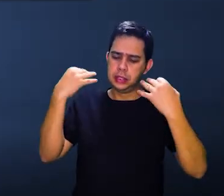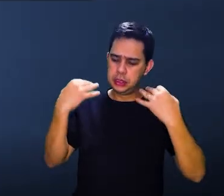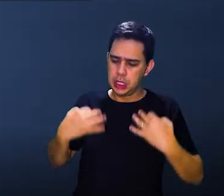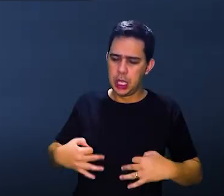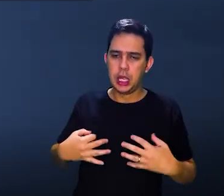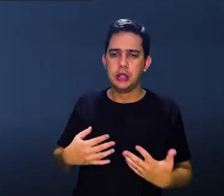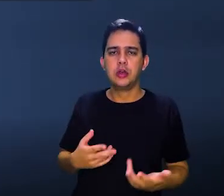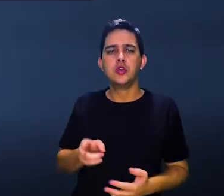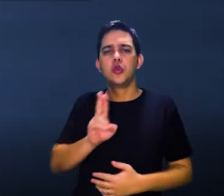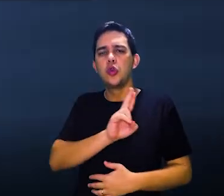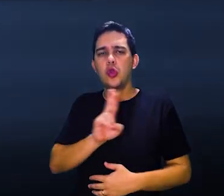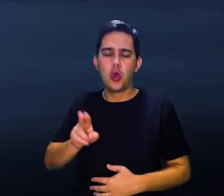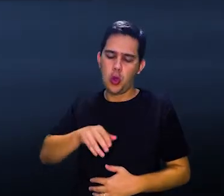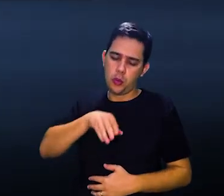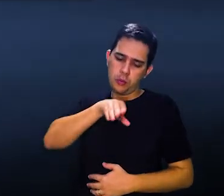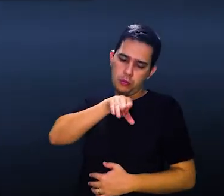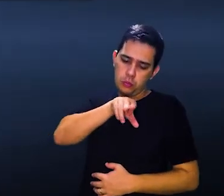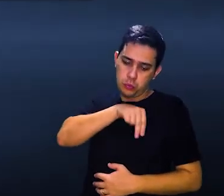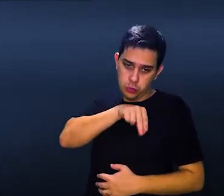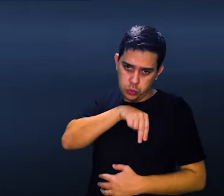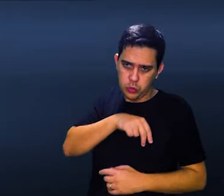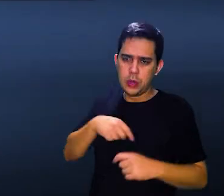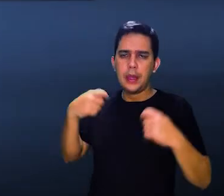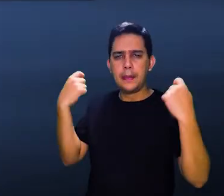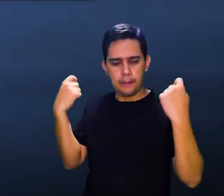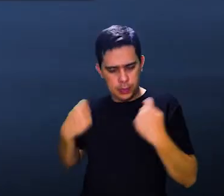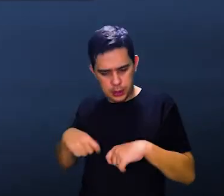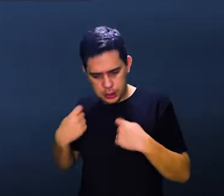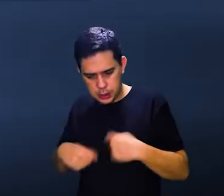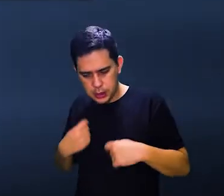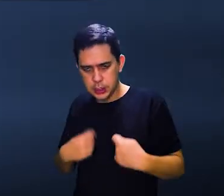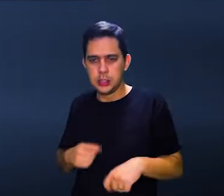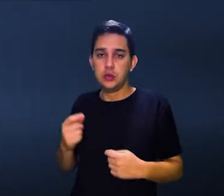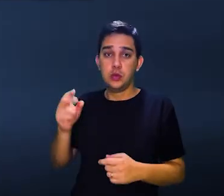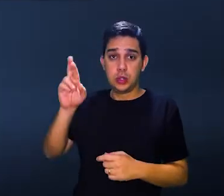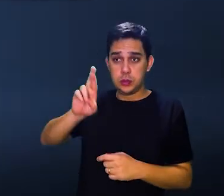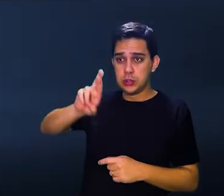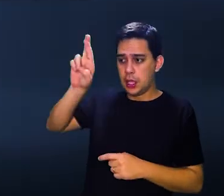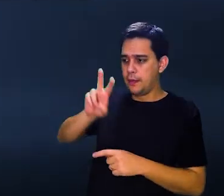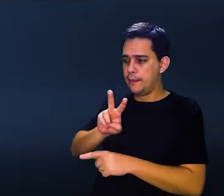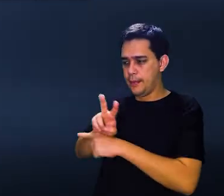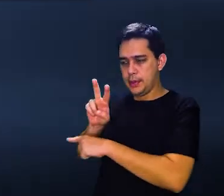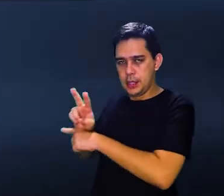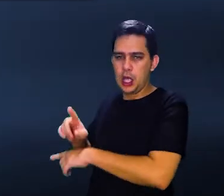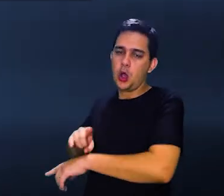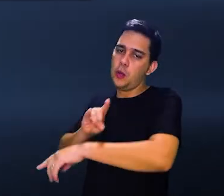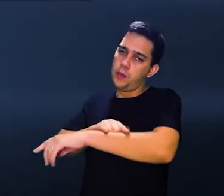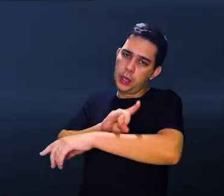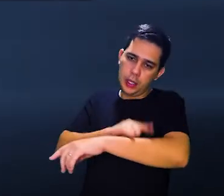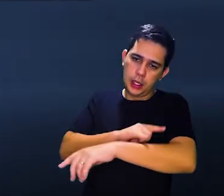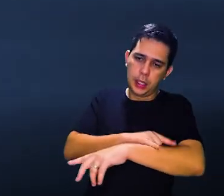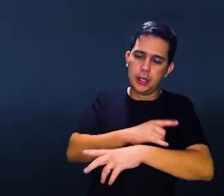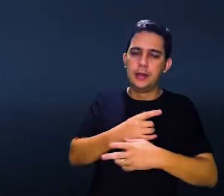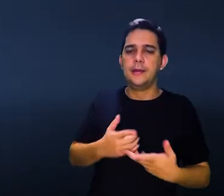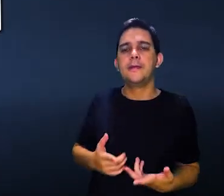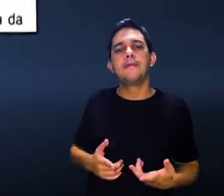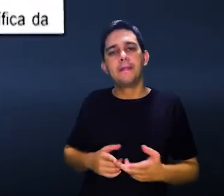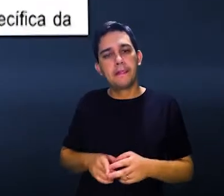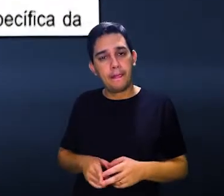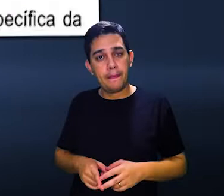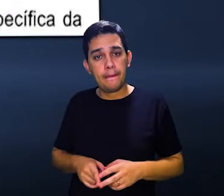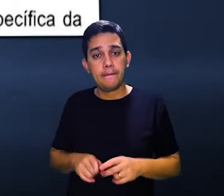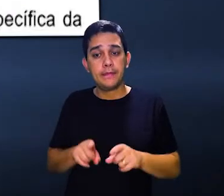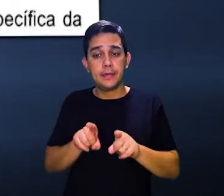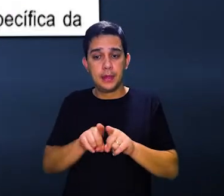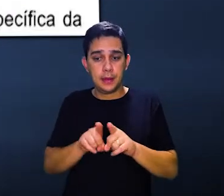responsáveis encarregados do controle de acesso aos banheiros pelo público geral. E aí, assim,